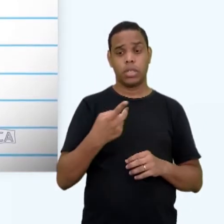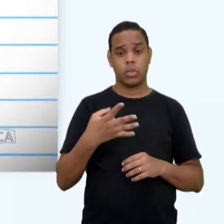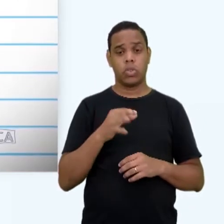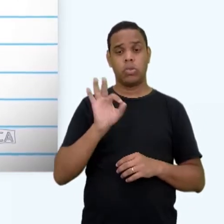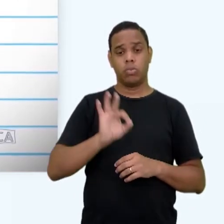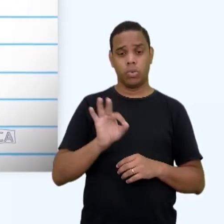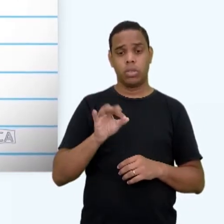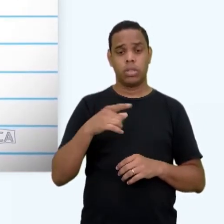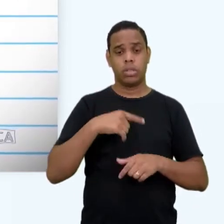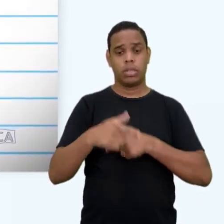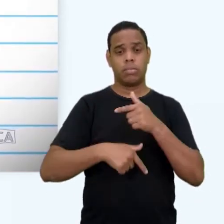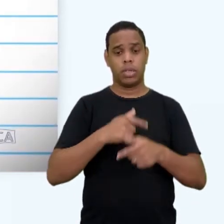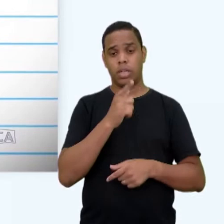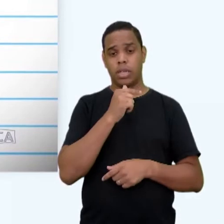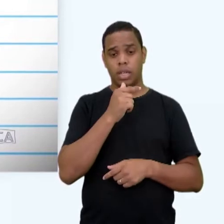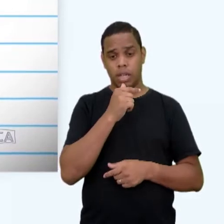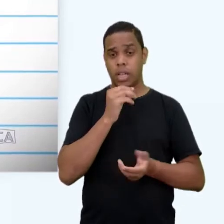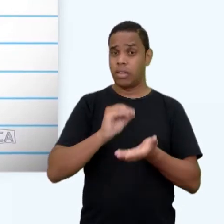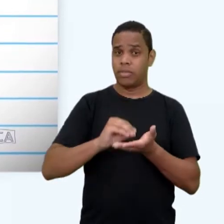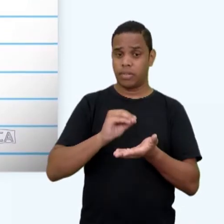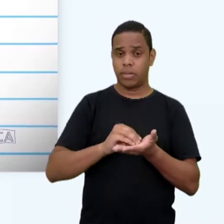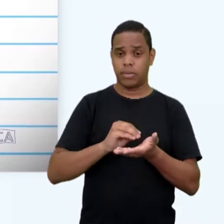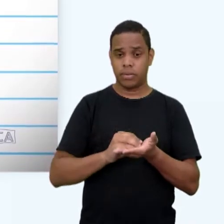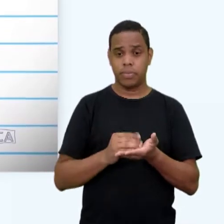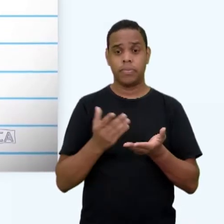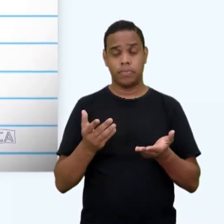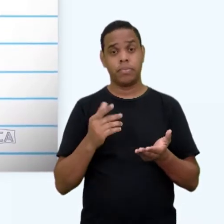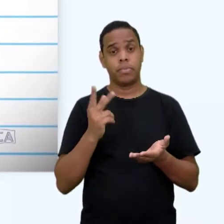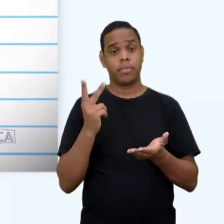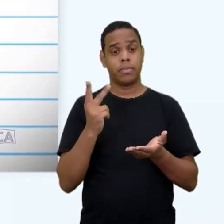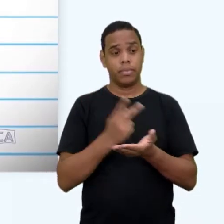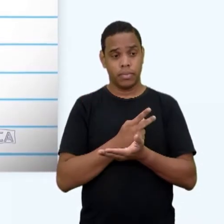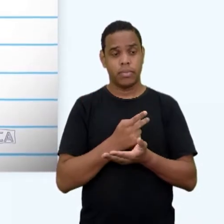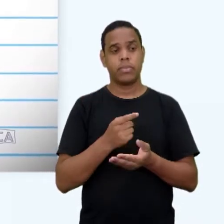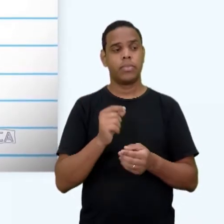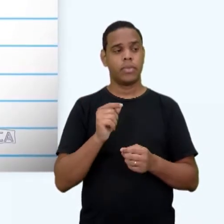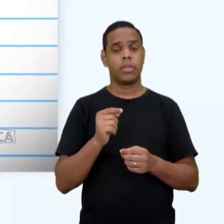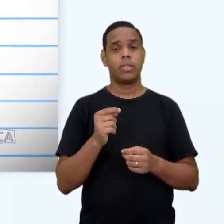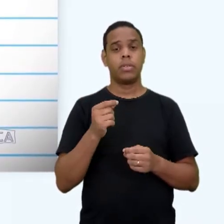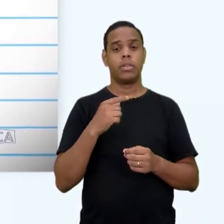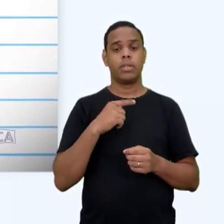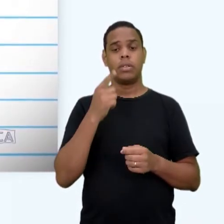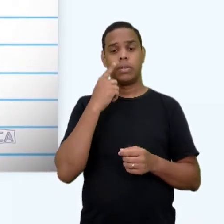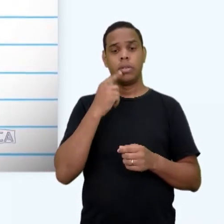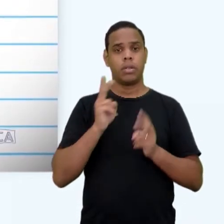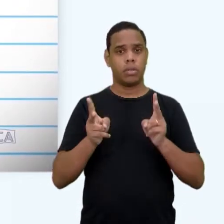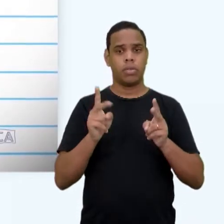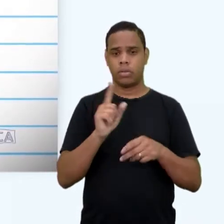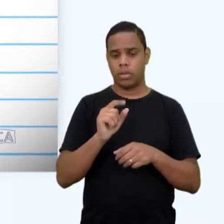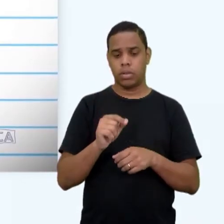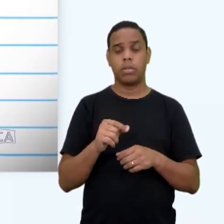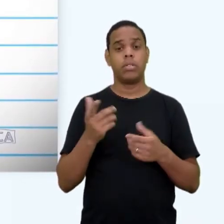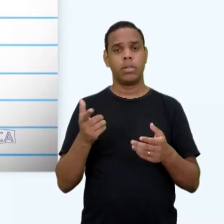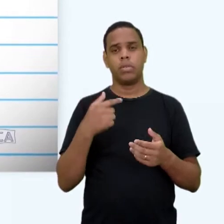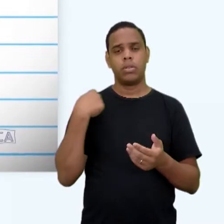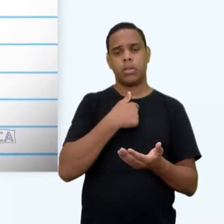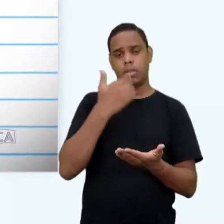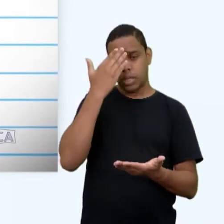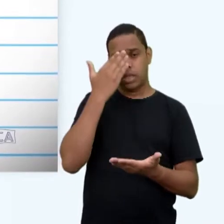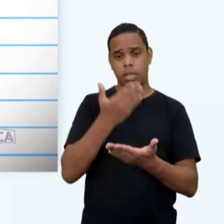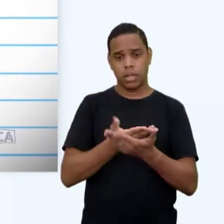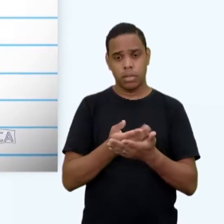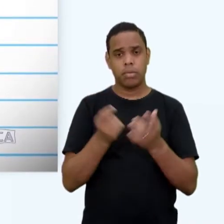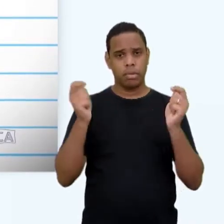14% tem serviço de água inexistente. Situações como essas não podem persistir mais. Acreditamos no